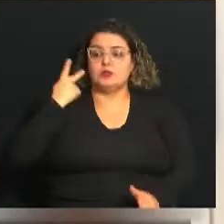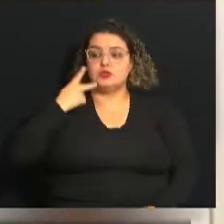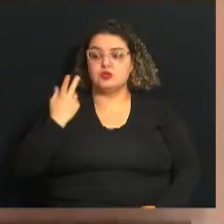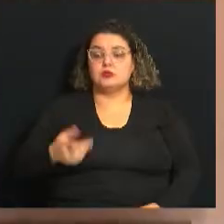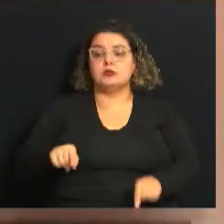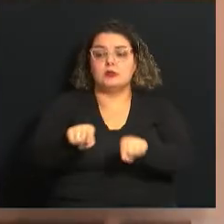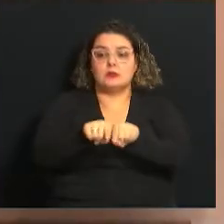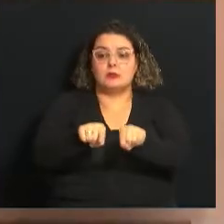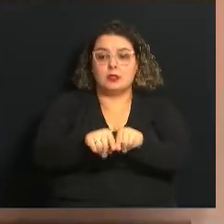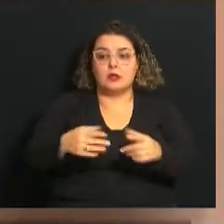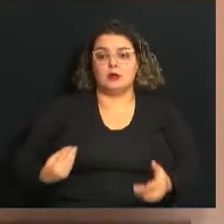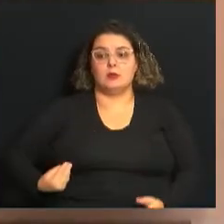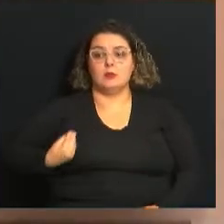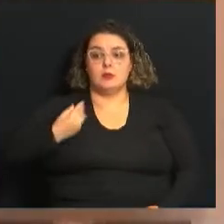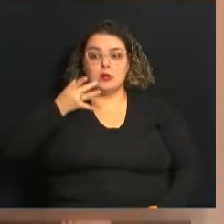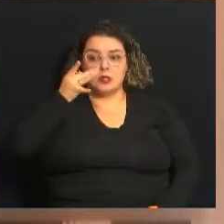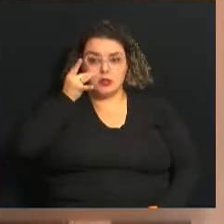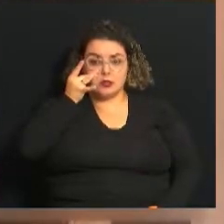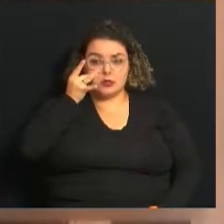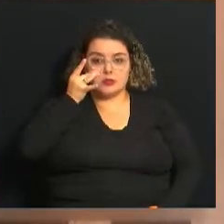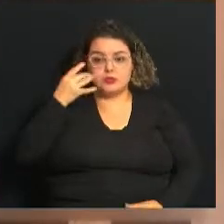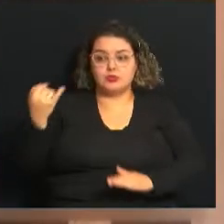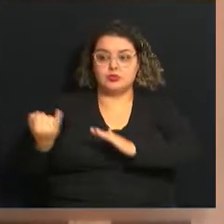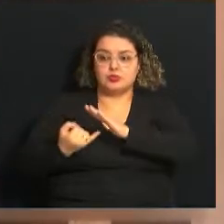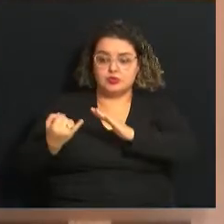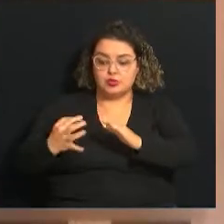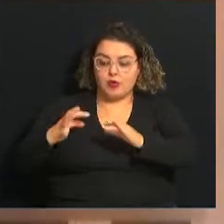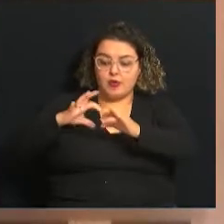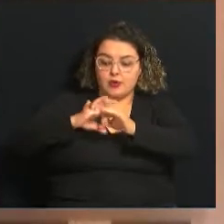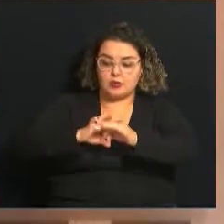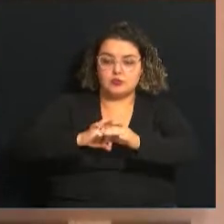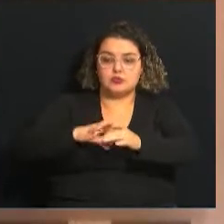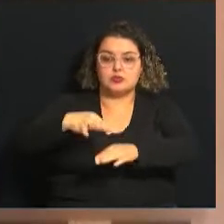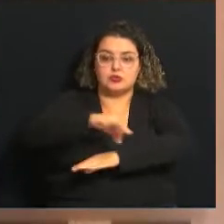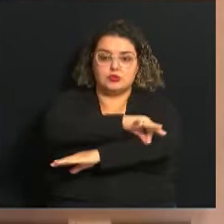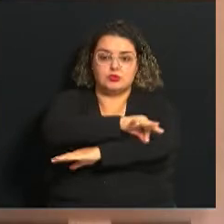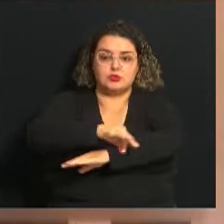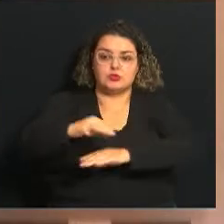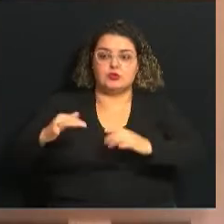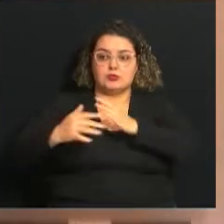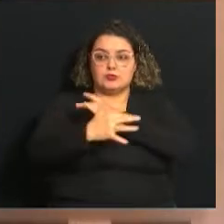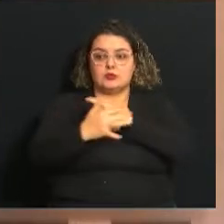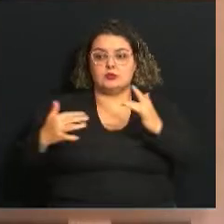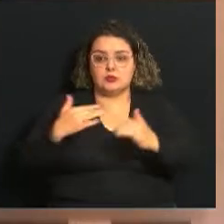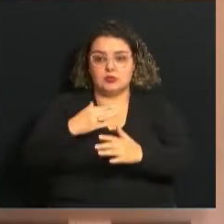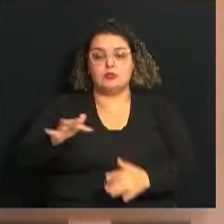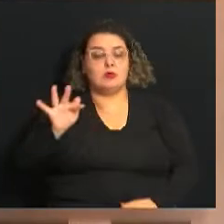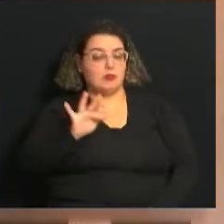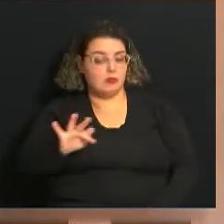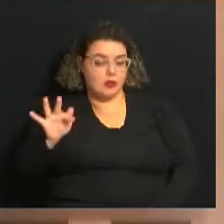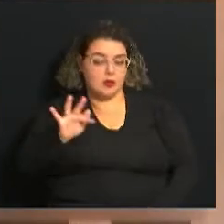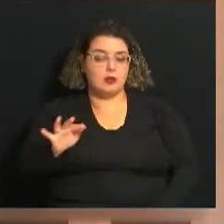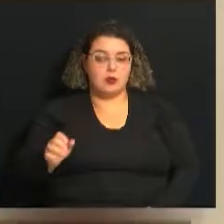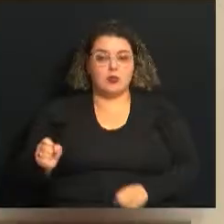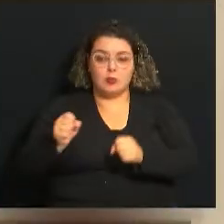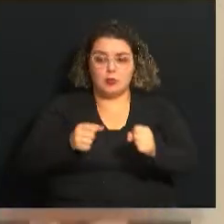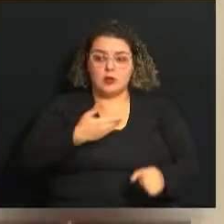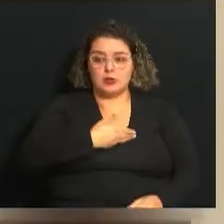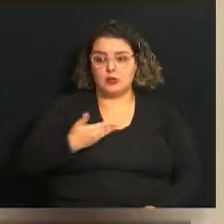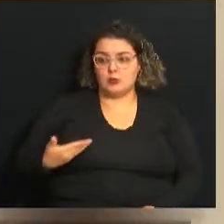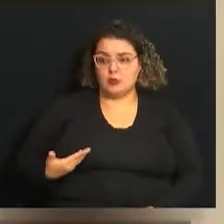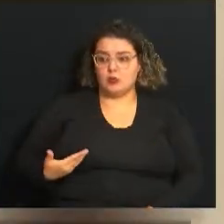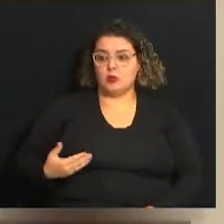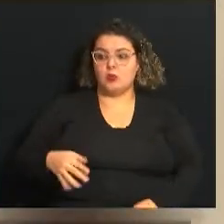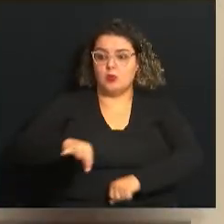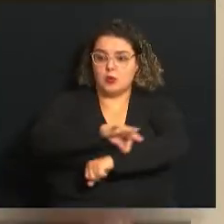também com a participação de entidades ligadas à arquitetura e urbanismo, universidades e poder público. O